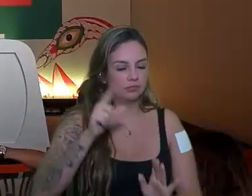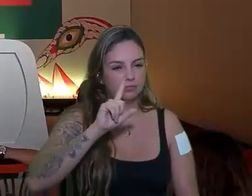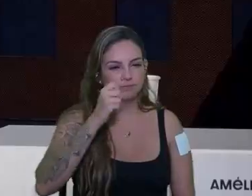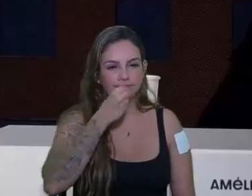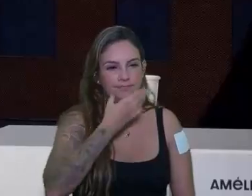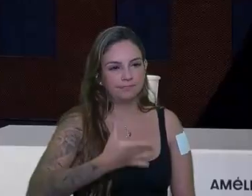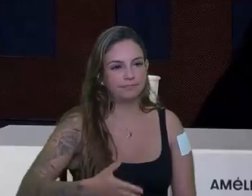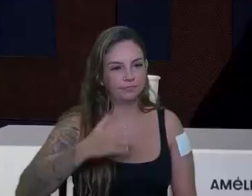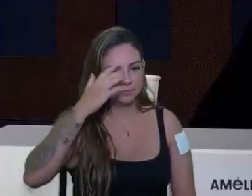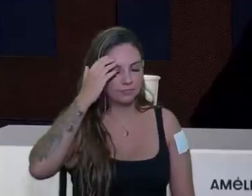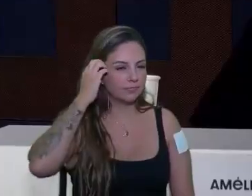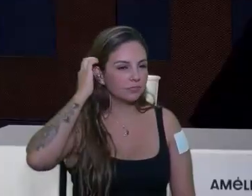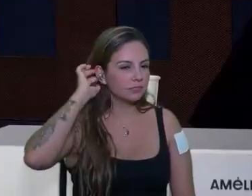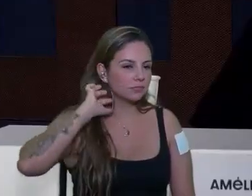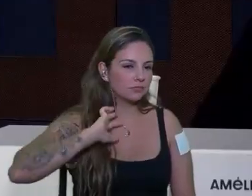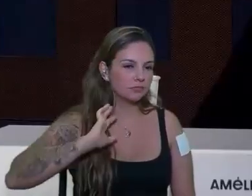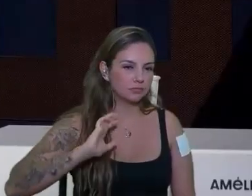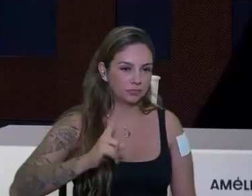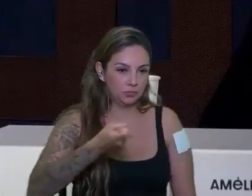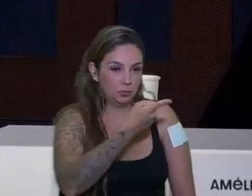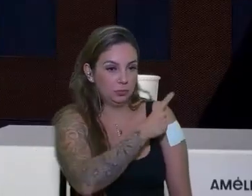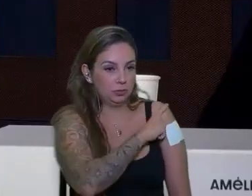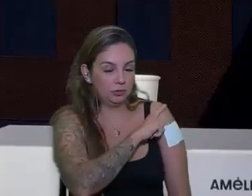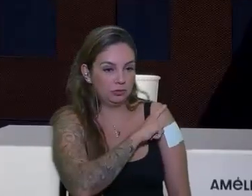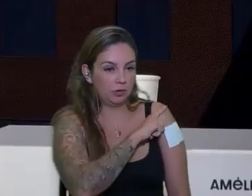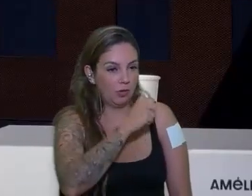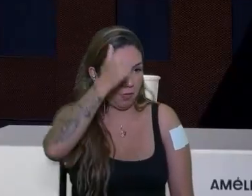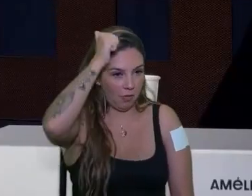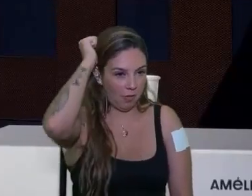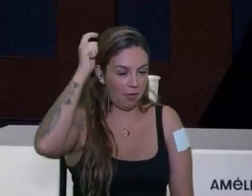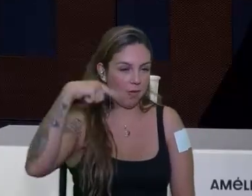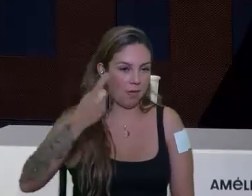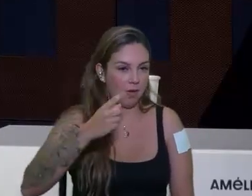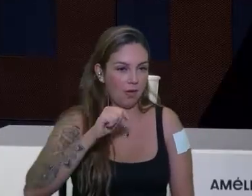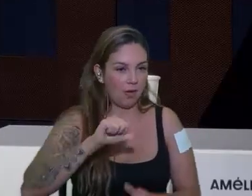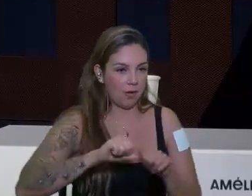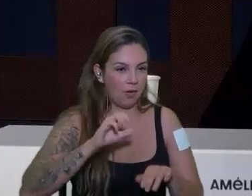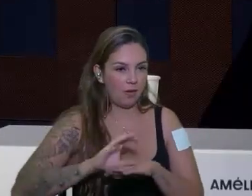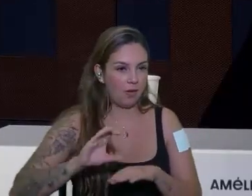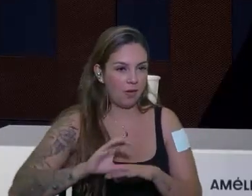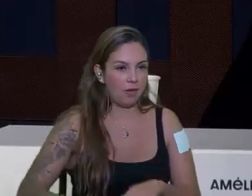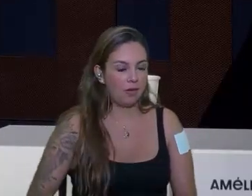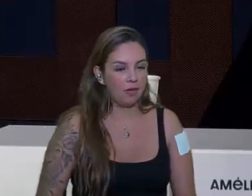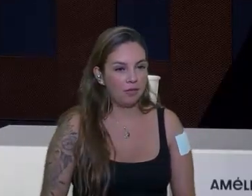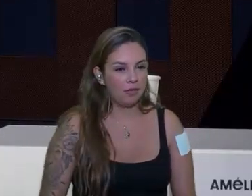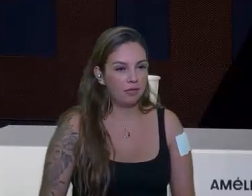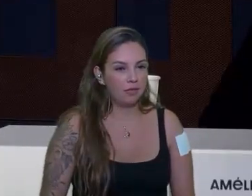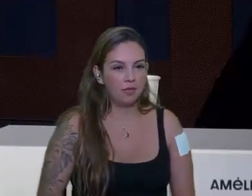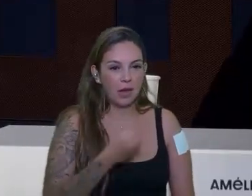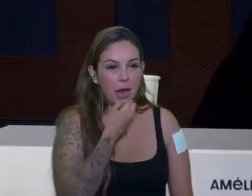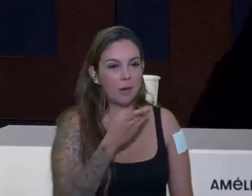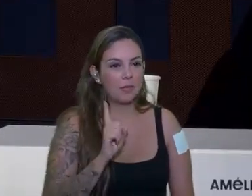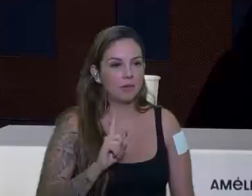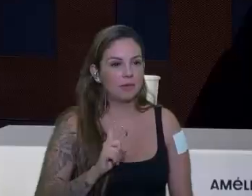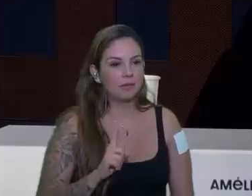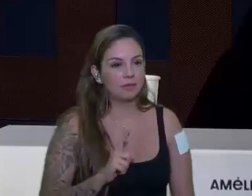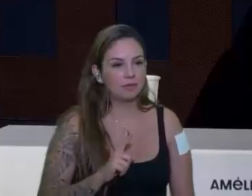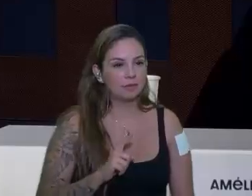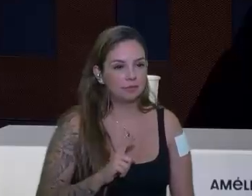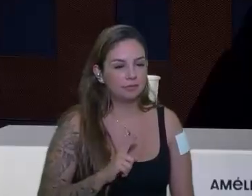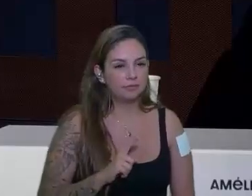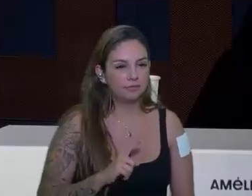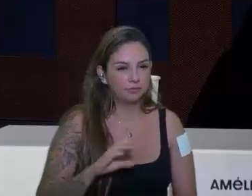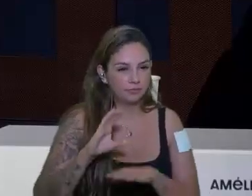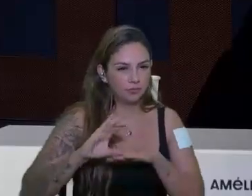não fui bem. Eu lembro que o primeiro vestibular que eu prestei, porque depois eu troquei de curso, eu não fui bem. Aí eu fui para